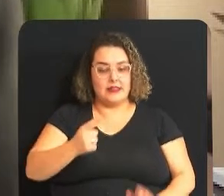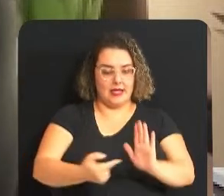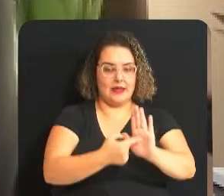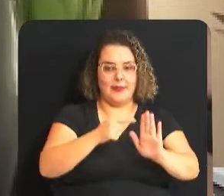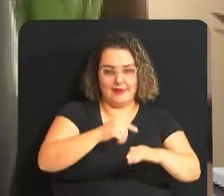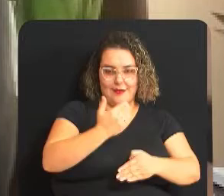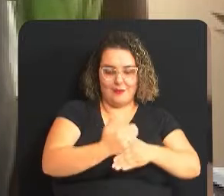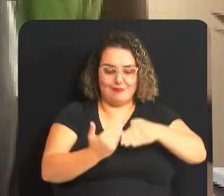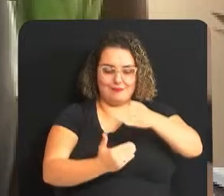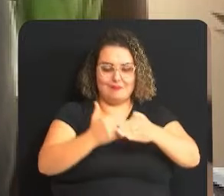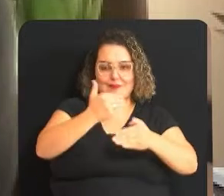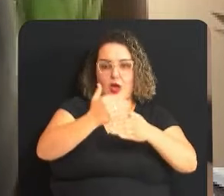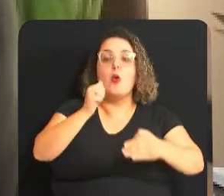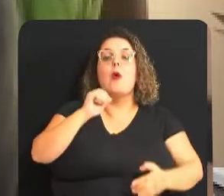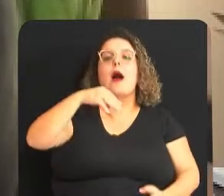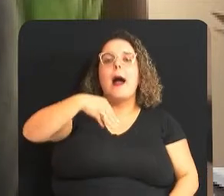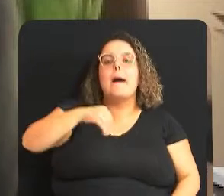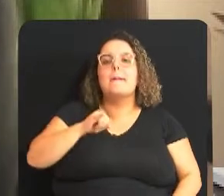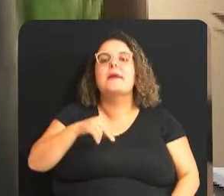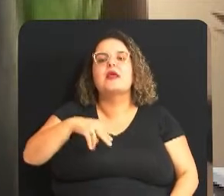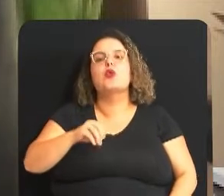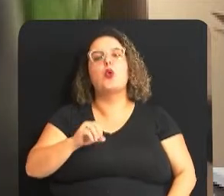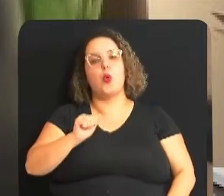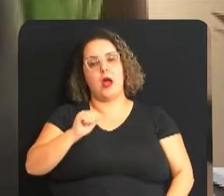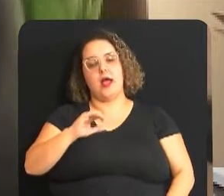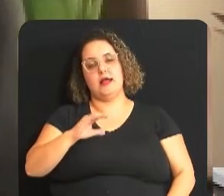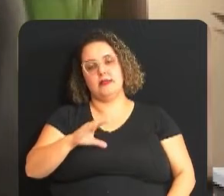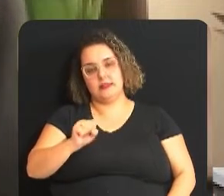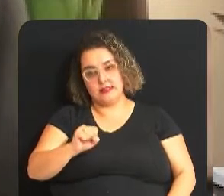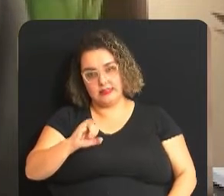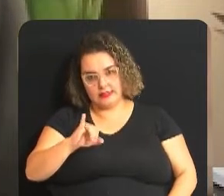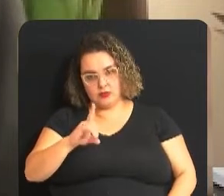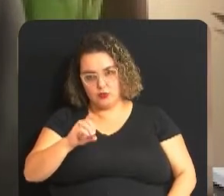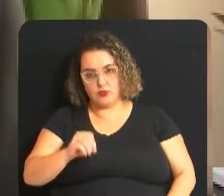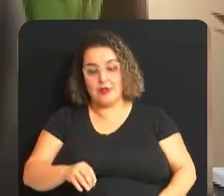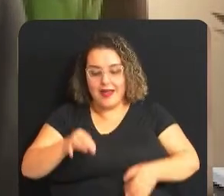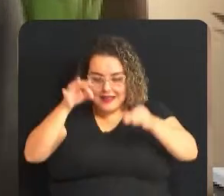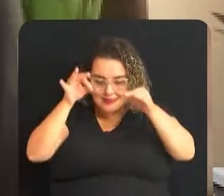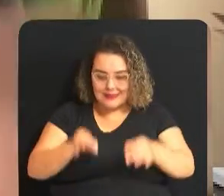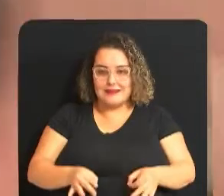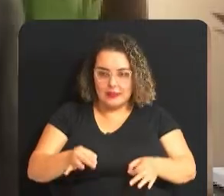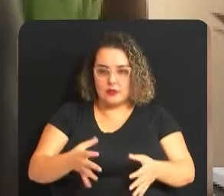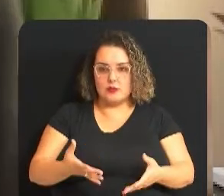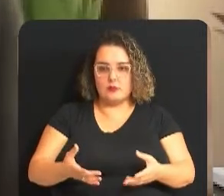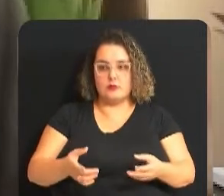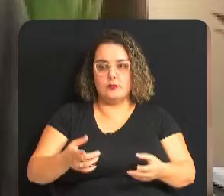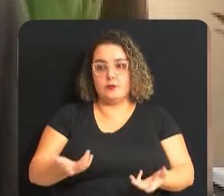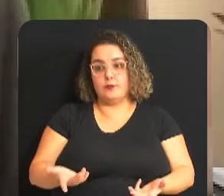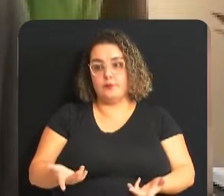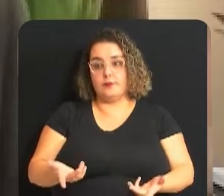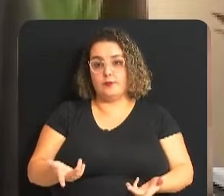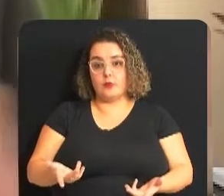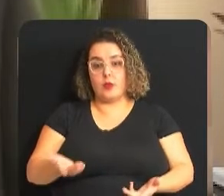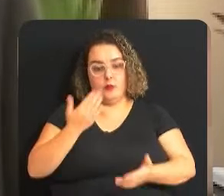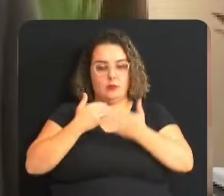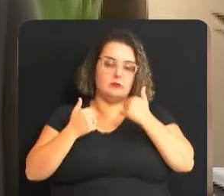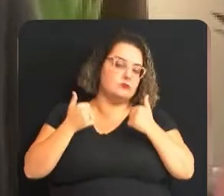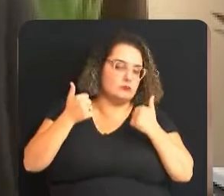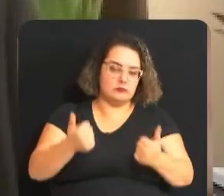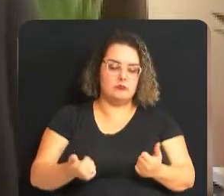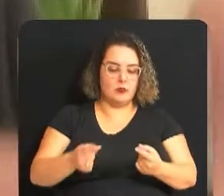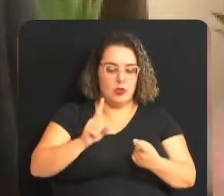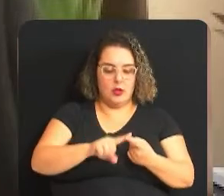os aminoácidos essenciais. Agora, proteína tem que comer. Beleza, a gente já